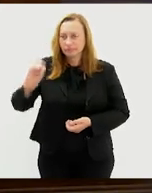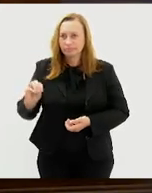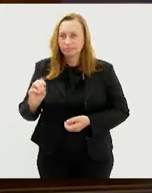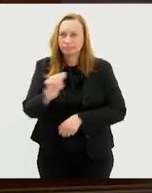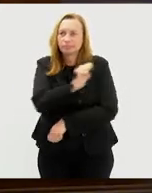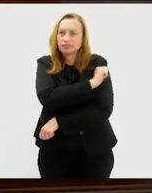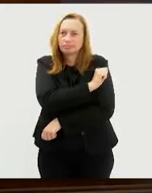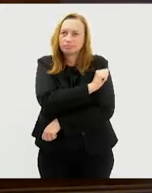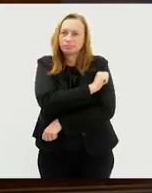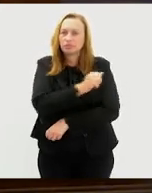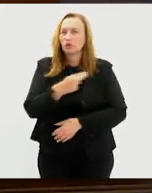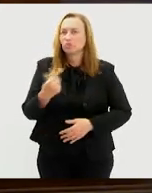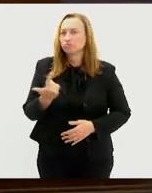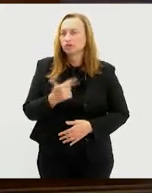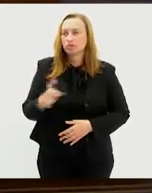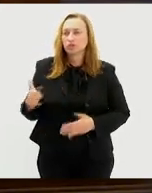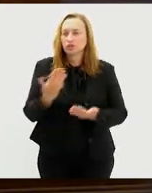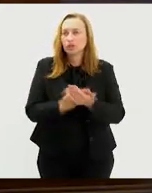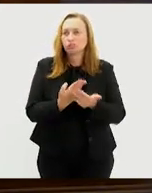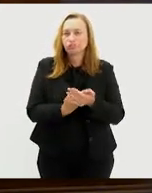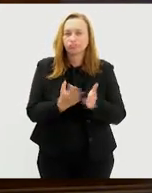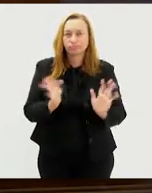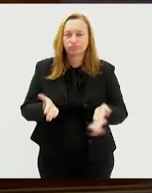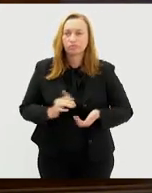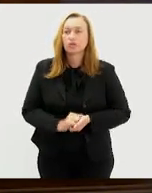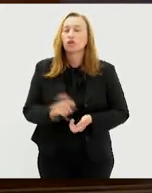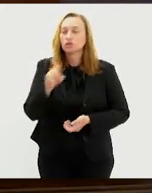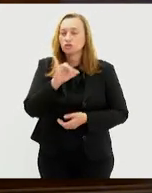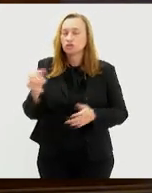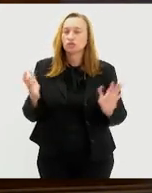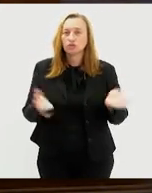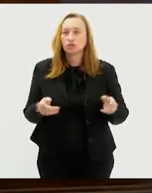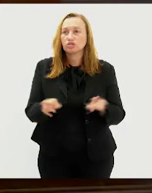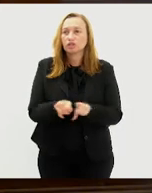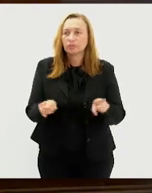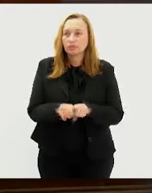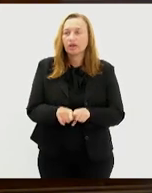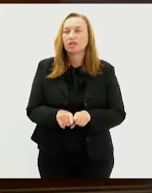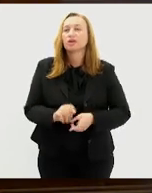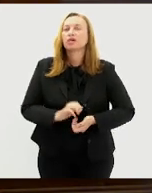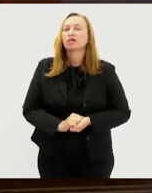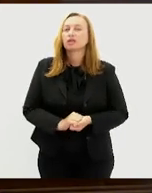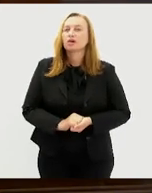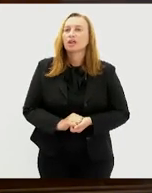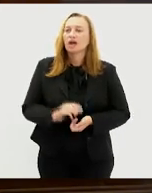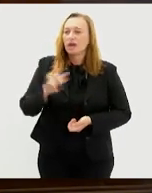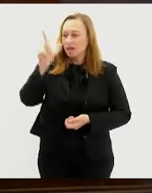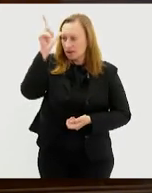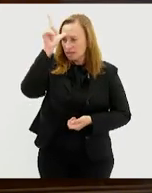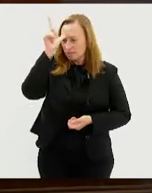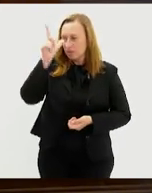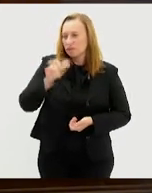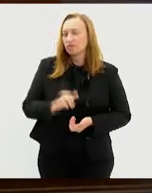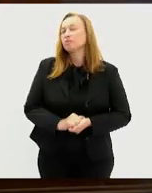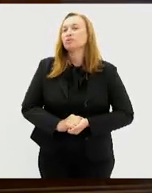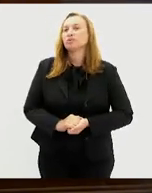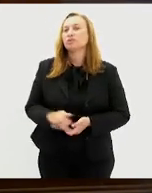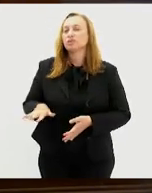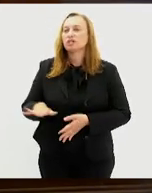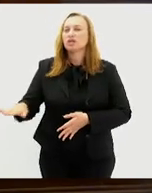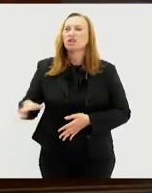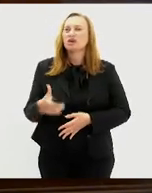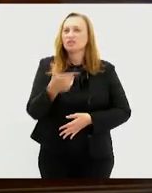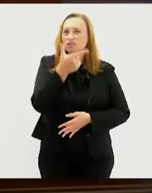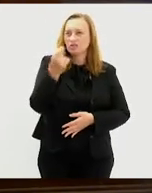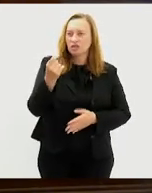sem aula no dia de hoje no dia de hoje também no Complexo do Alemão foram 20 unidades escolares